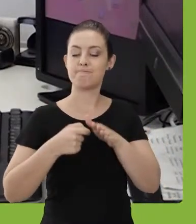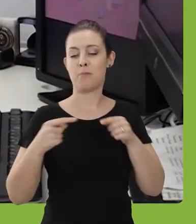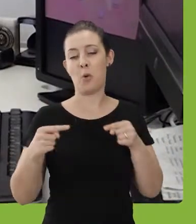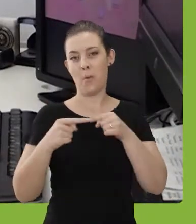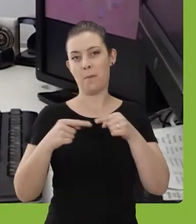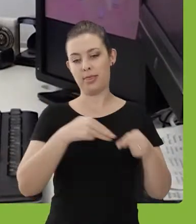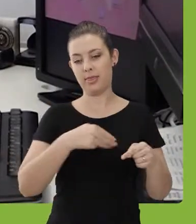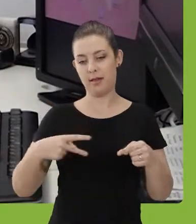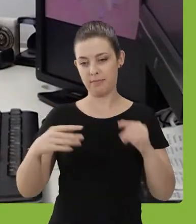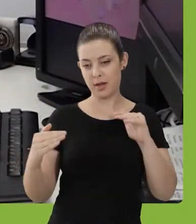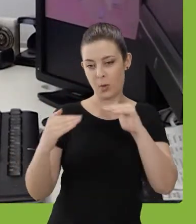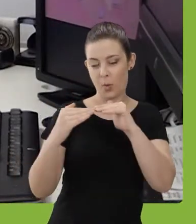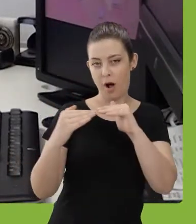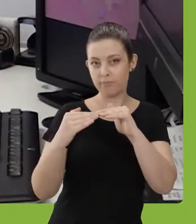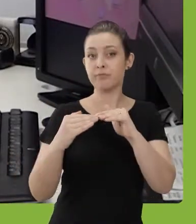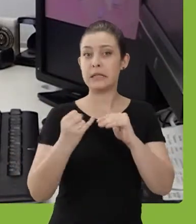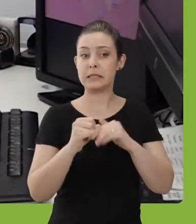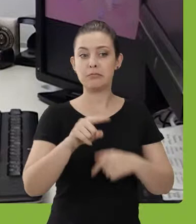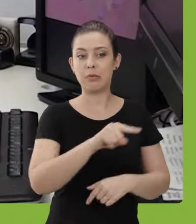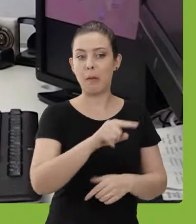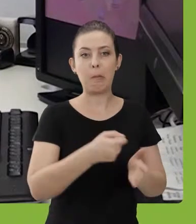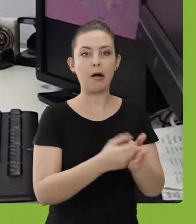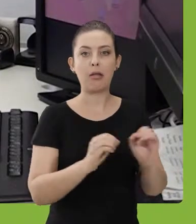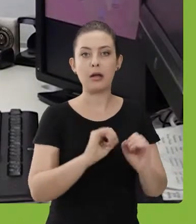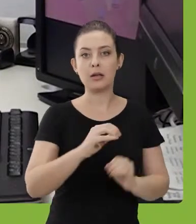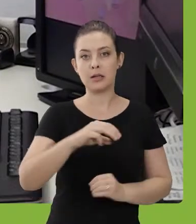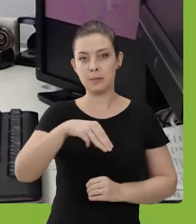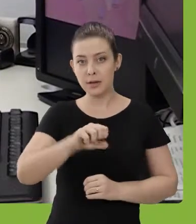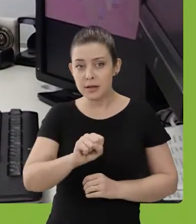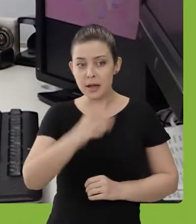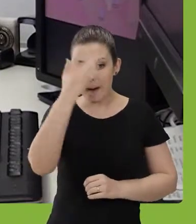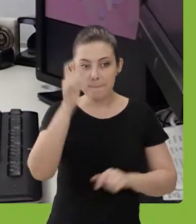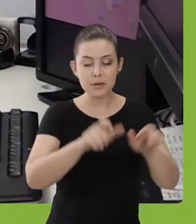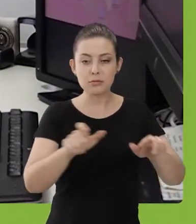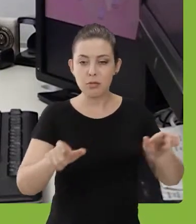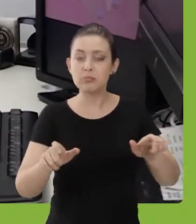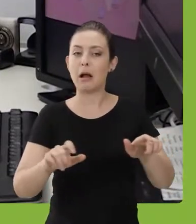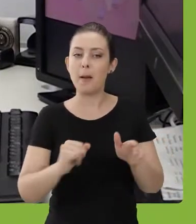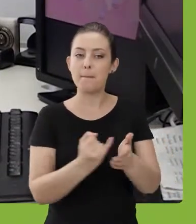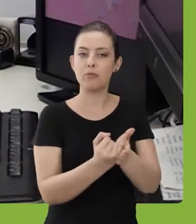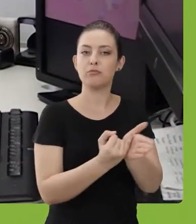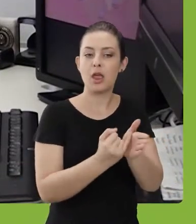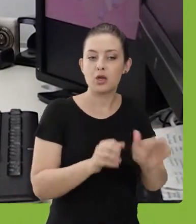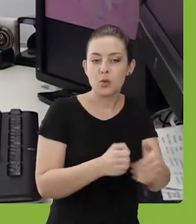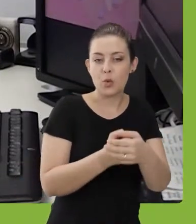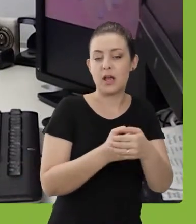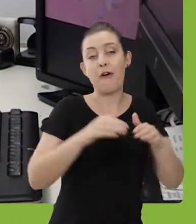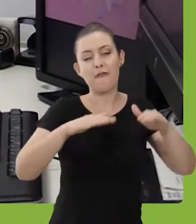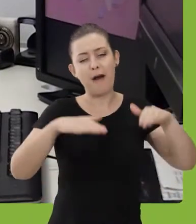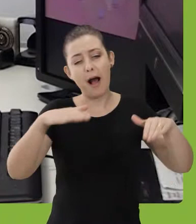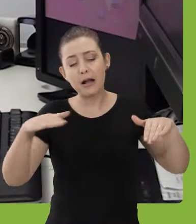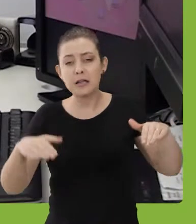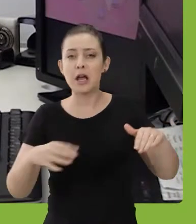aqui pelo Ministério Público, a inadimplência do ICMS, o percentual de contribuintes que se apropriam do imposto, varia em termos de